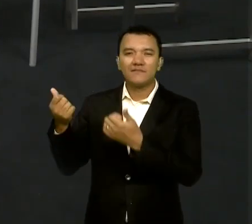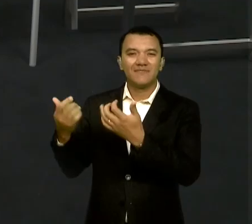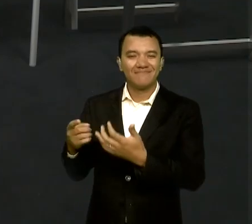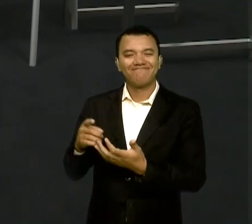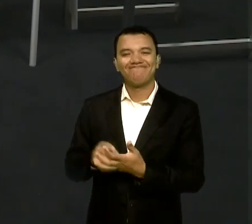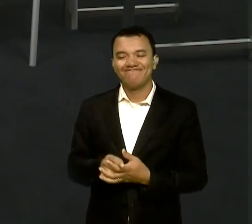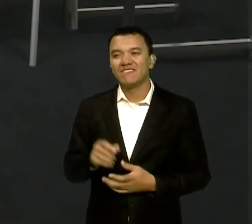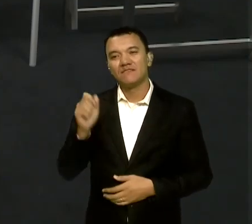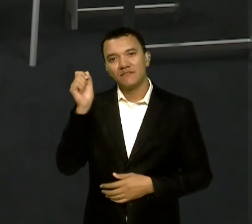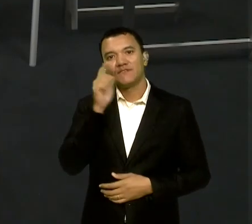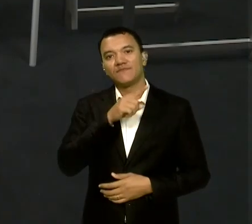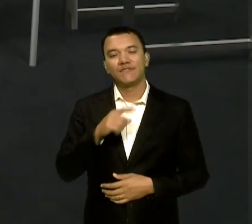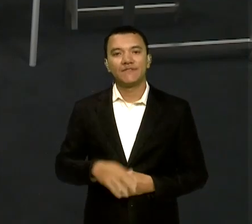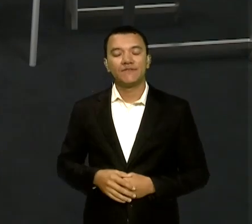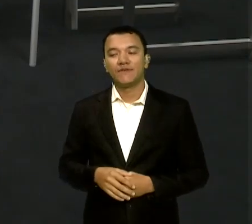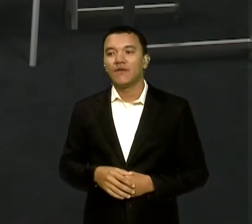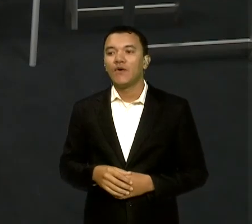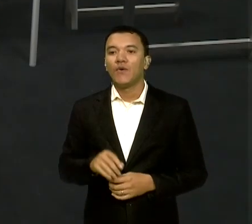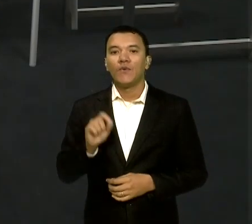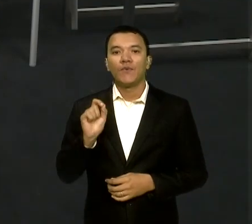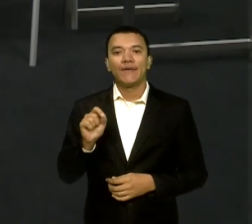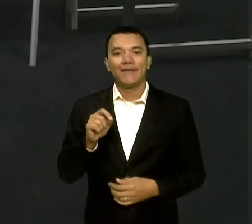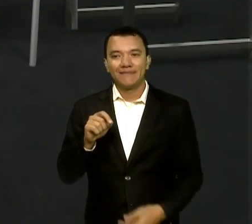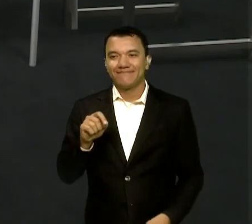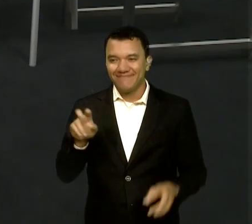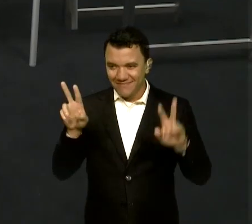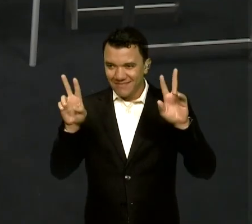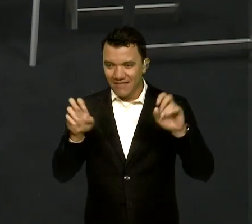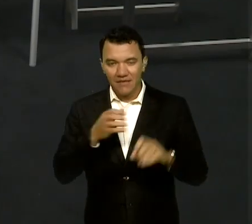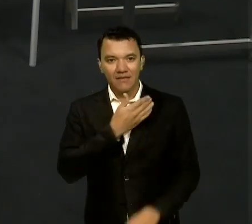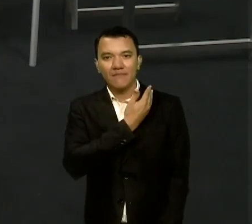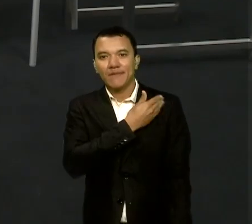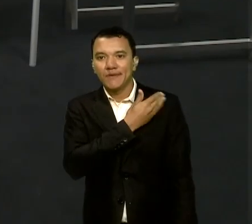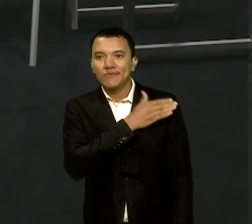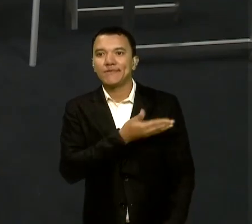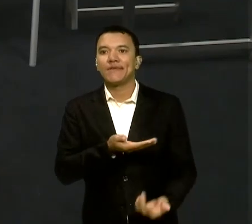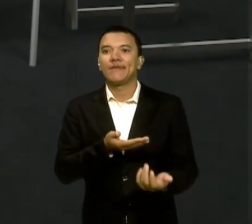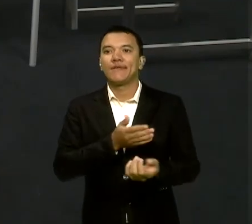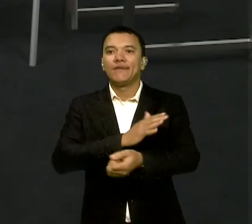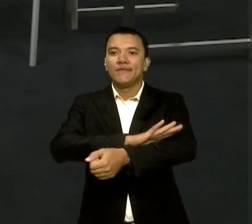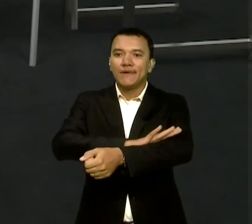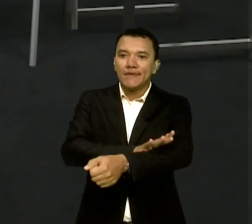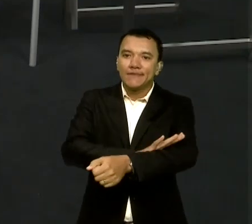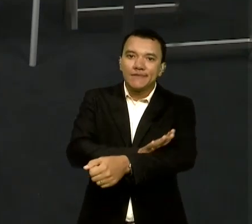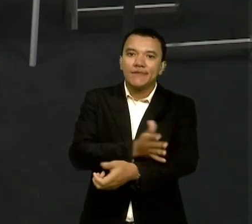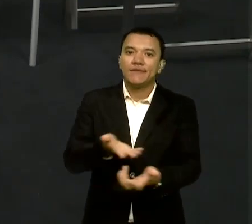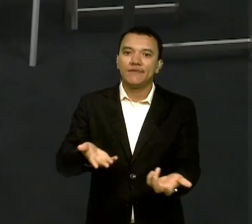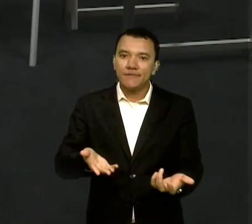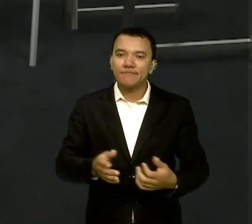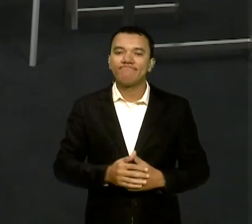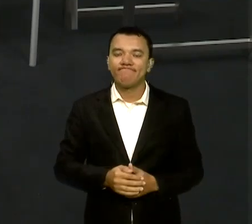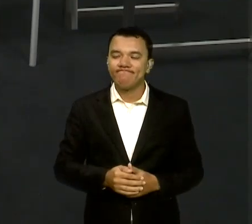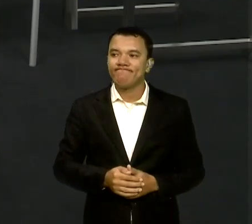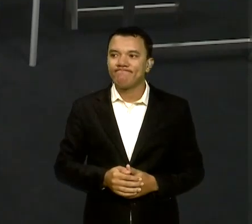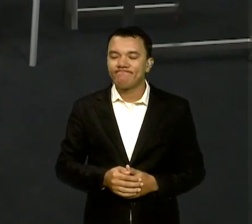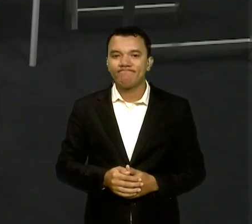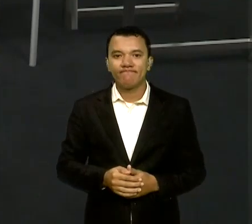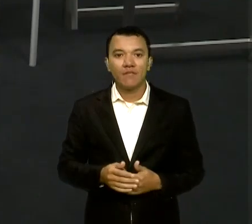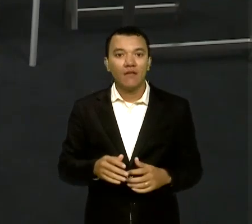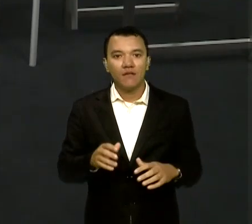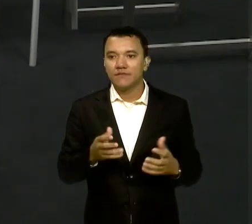é? Com relação à questão do preconceito, sim, ao racismo, sim, sim, que não, sim, é de modo algum, não, velado,